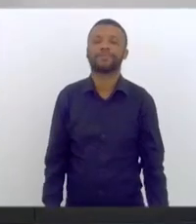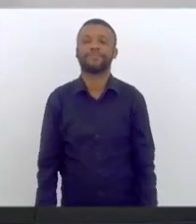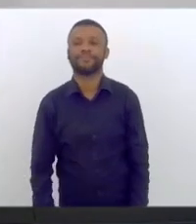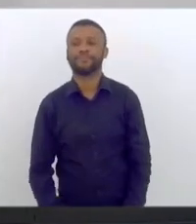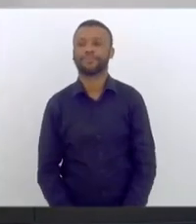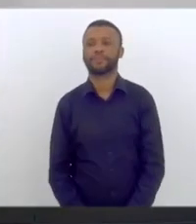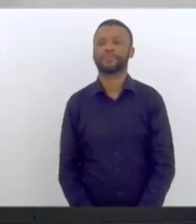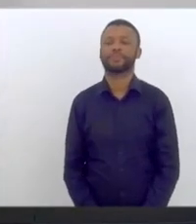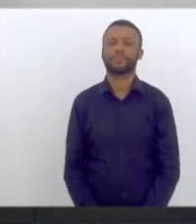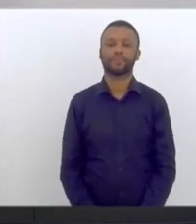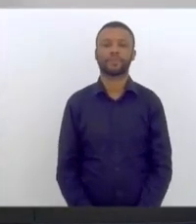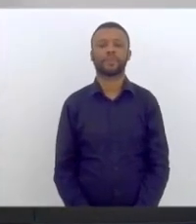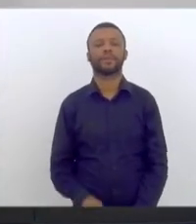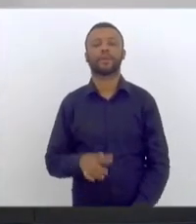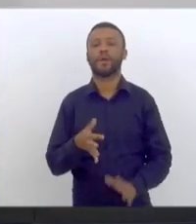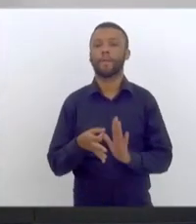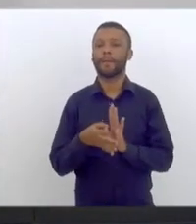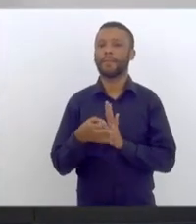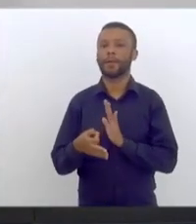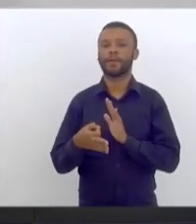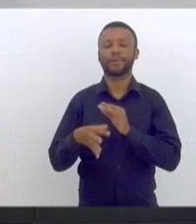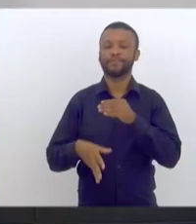é uma emenda aditiva